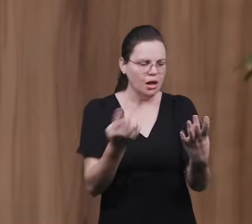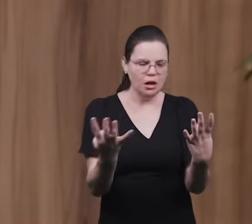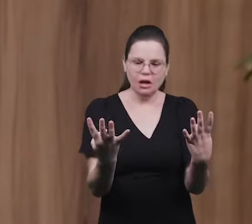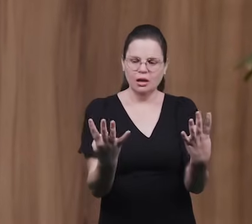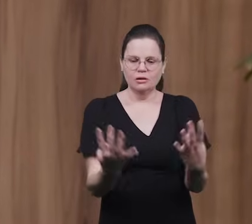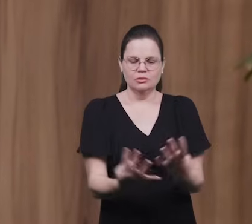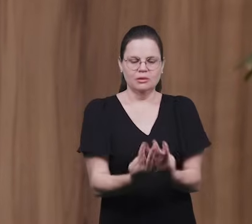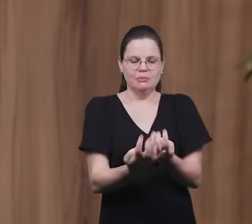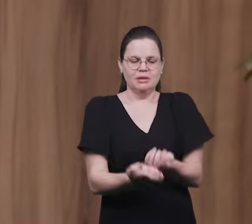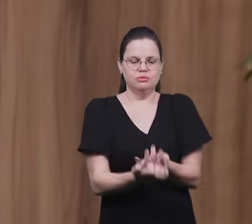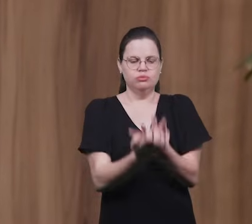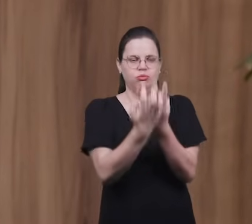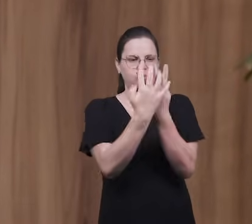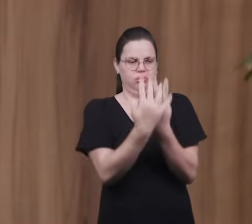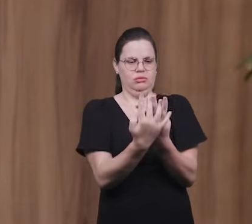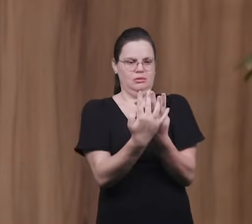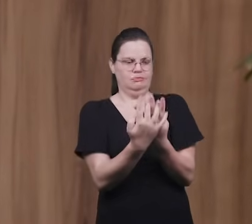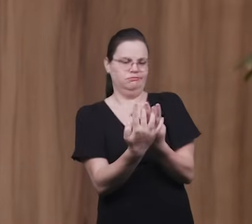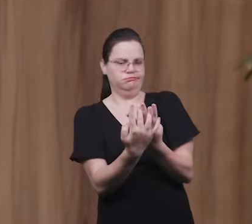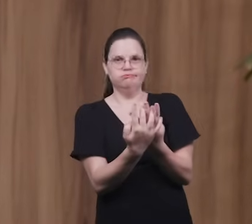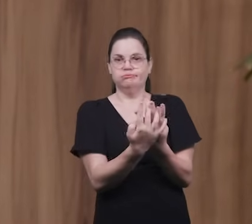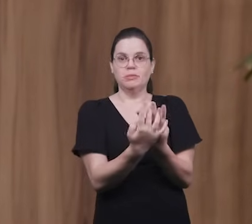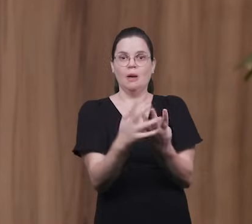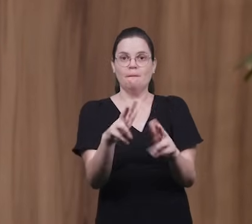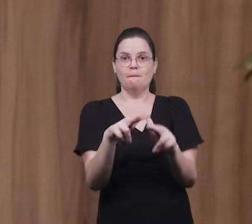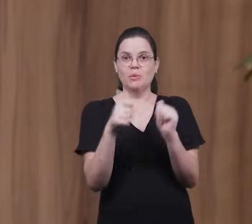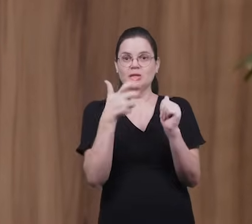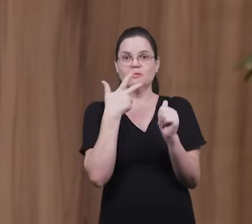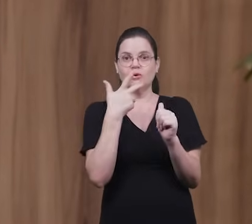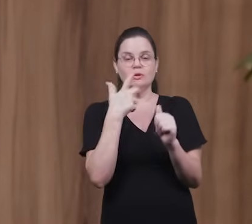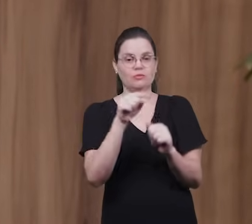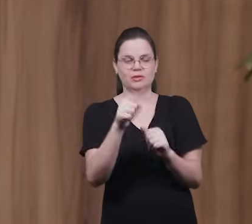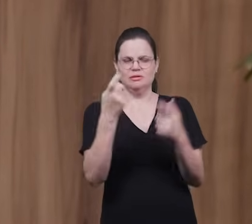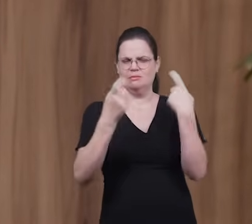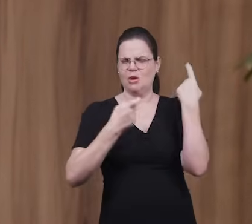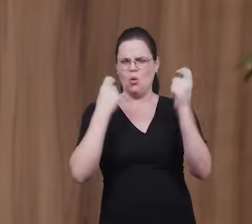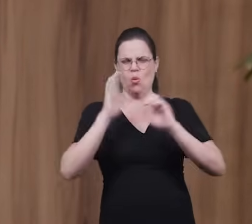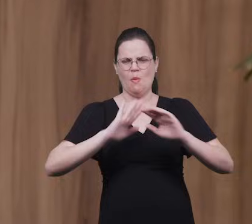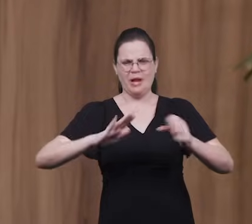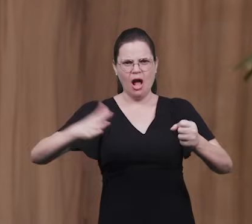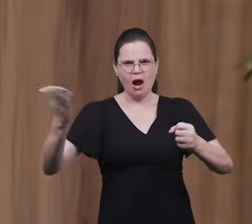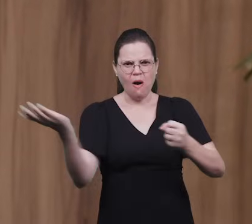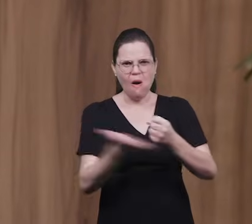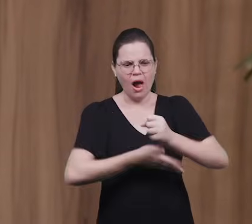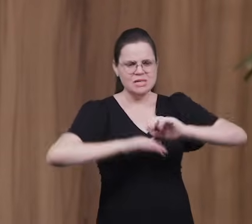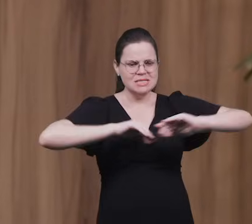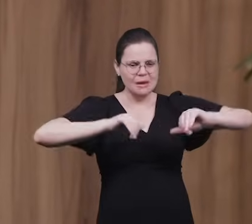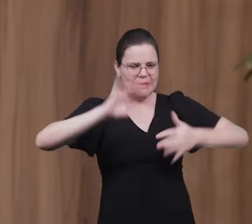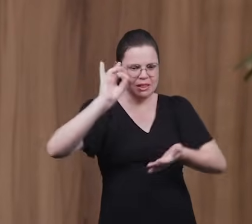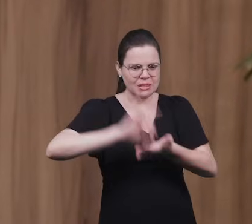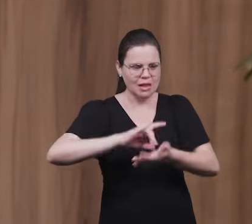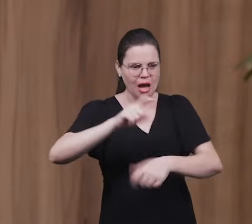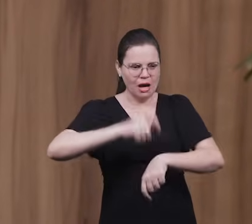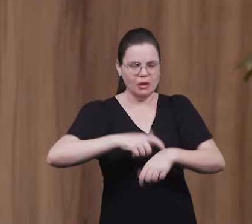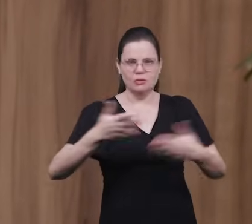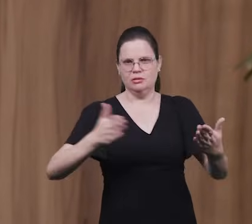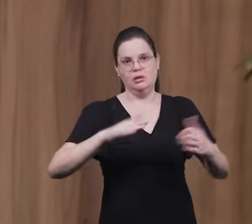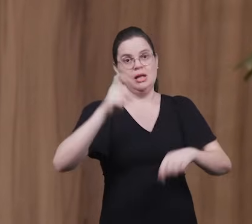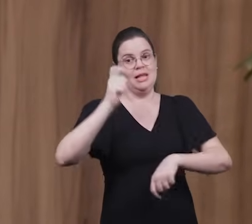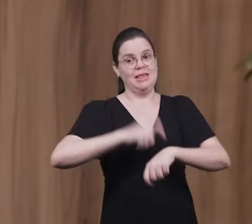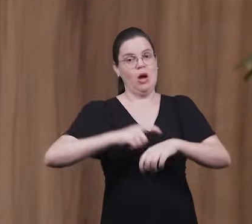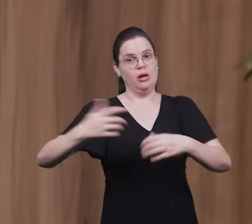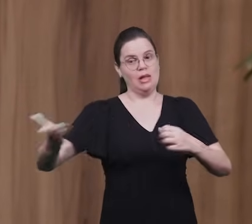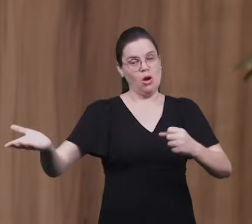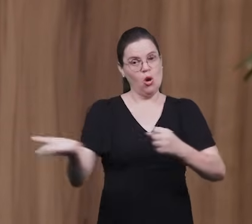na parábola, o Senhor disse que os discípulos não deveriam se preocupar, porque na hora da colheita